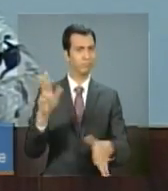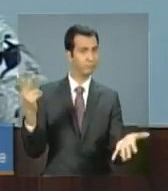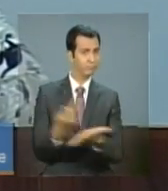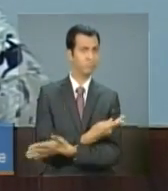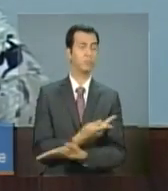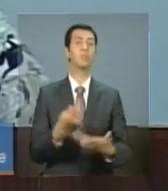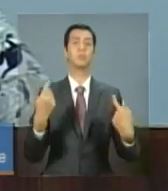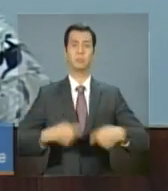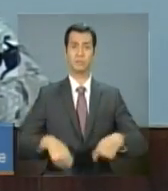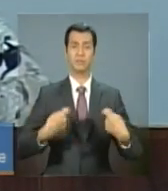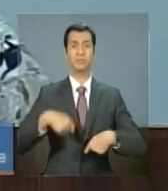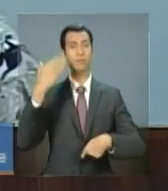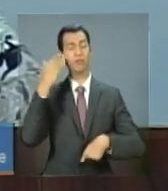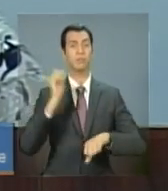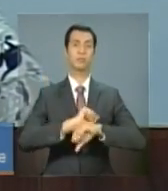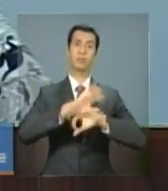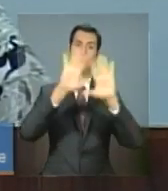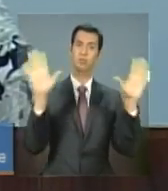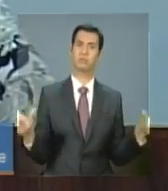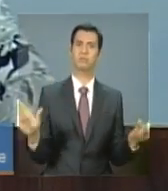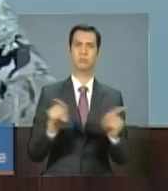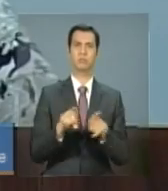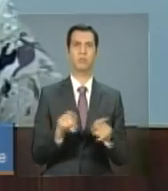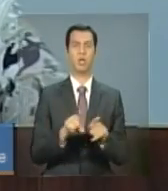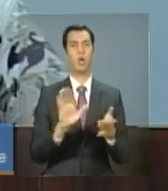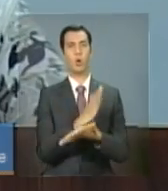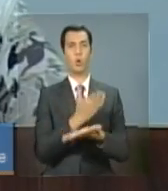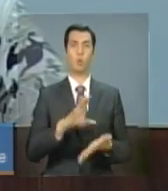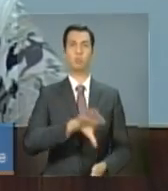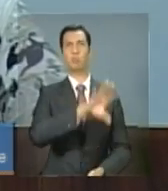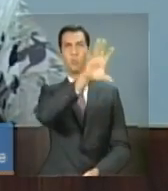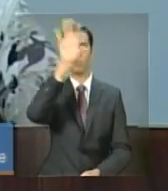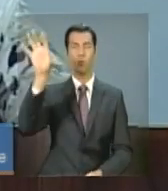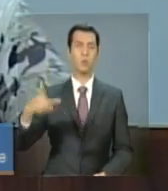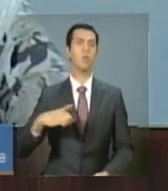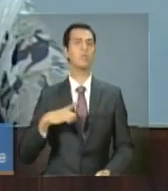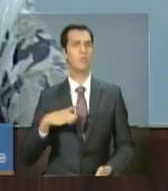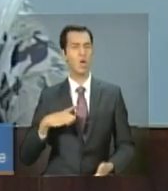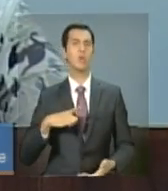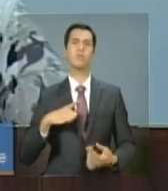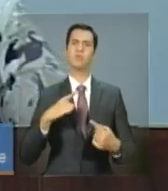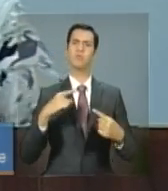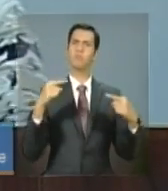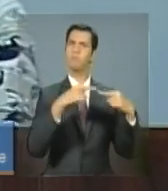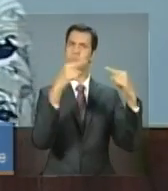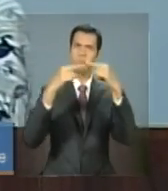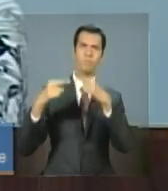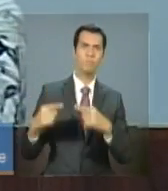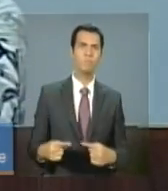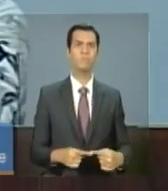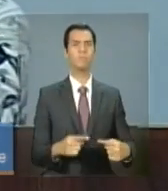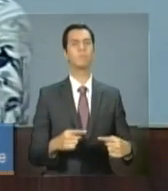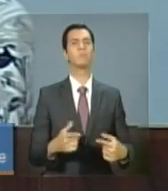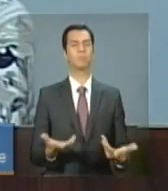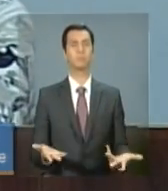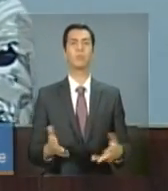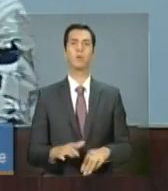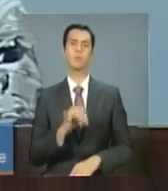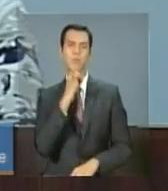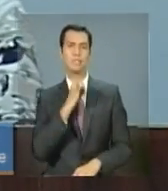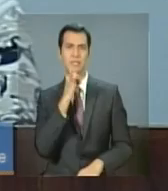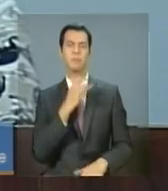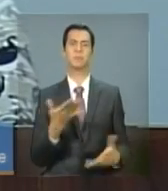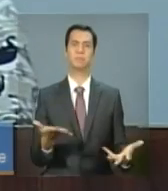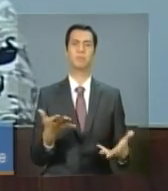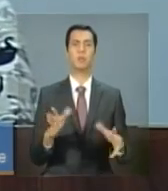país, algumas características são comuns. Por exemplo, do total de brasileiros residentes no campo, um em